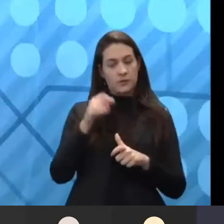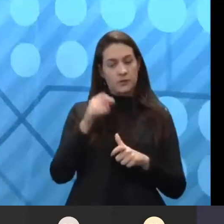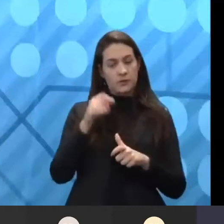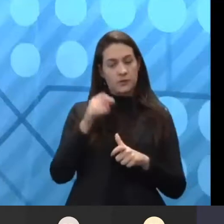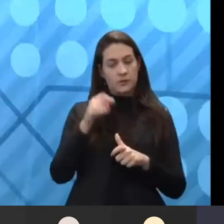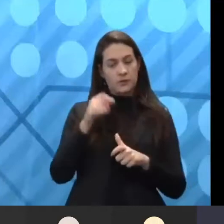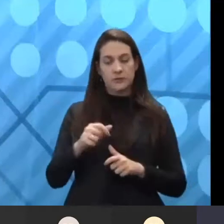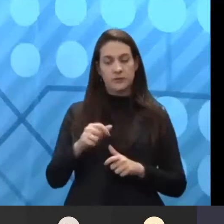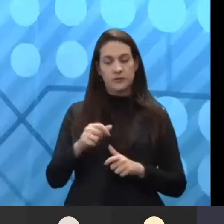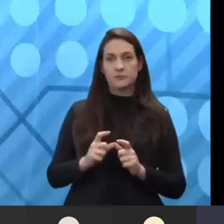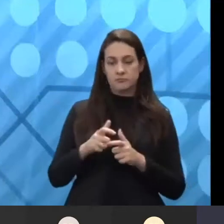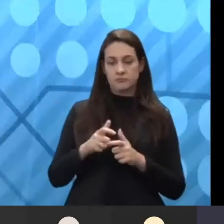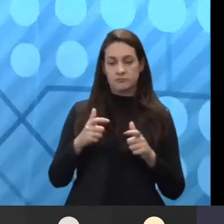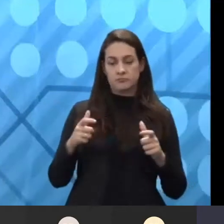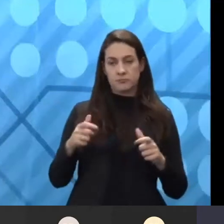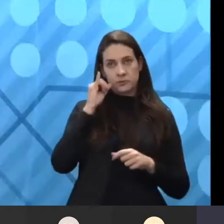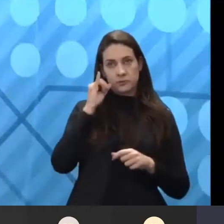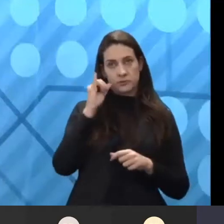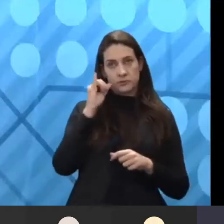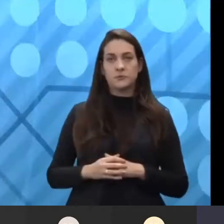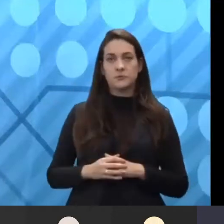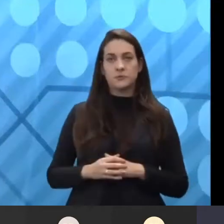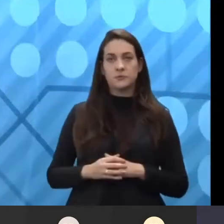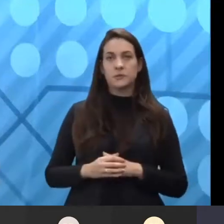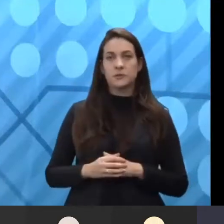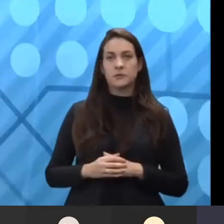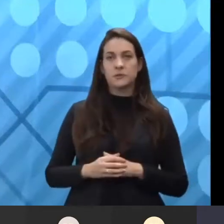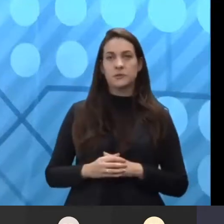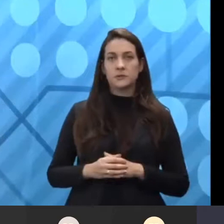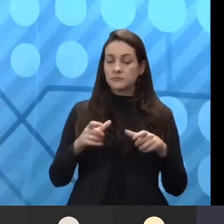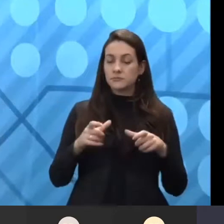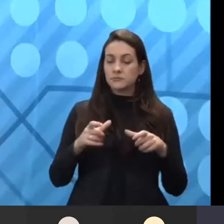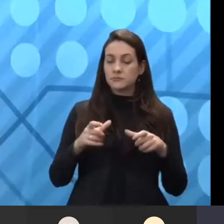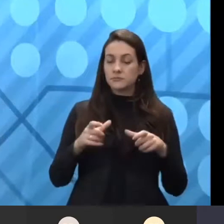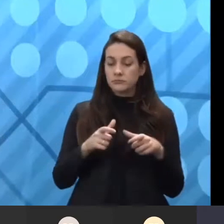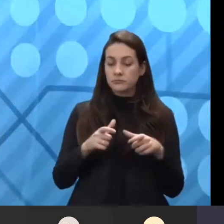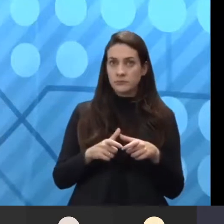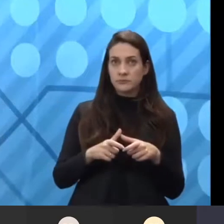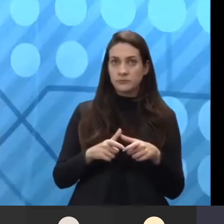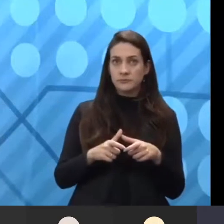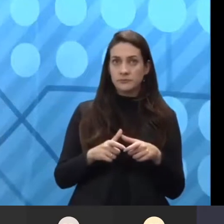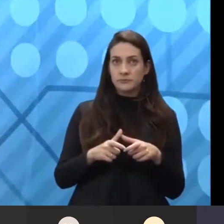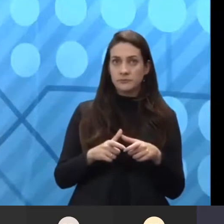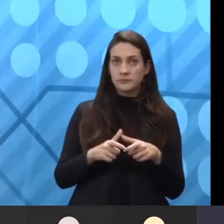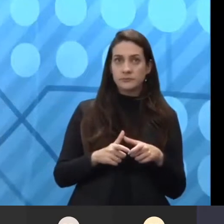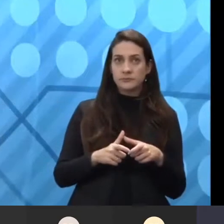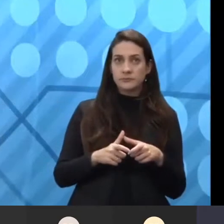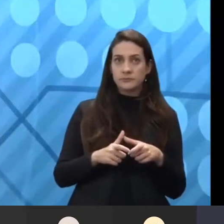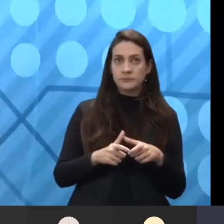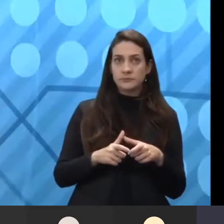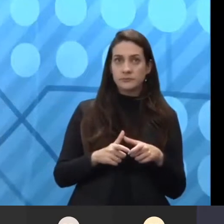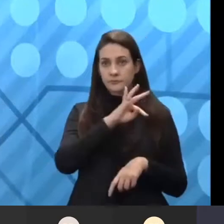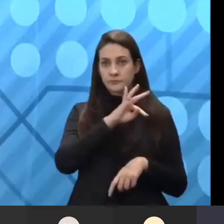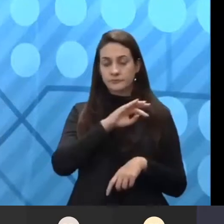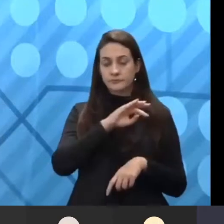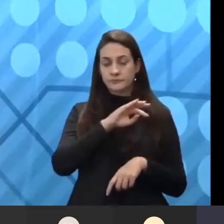ele vai inibir o crescimento dessa bactéria. Por isso que ele é chamado de disco de fusão em agar, que é a técnica